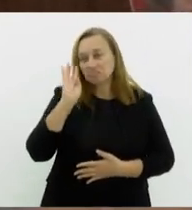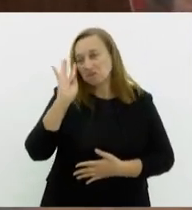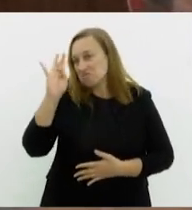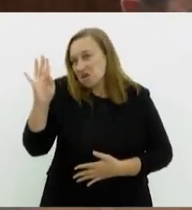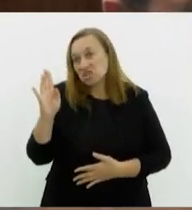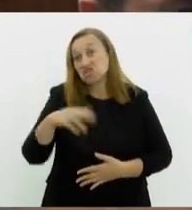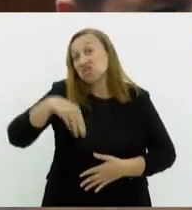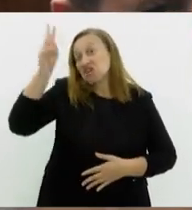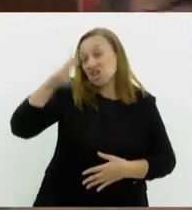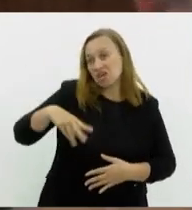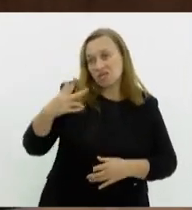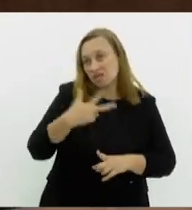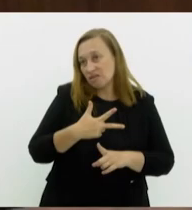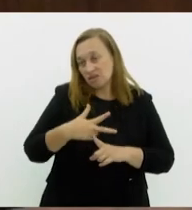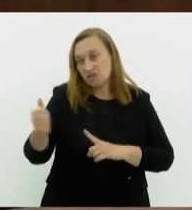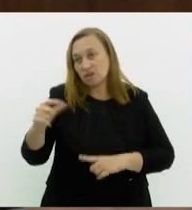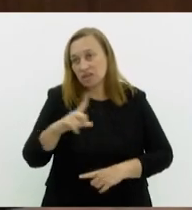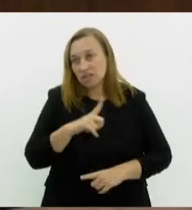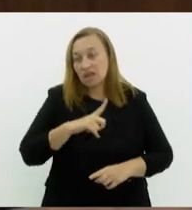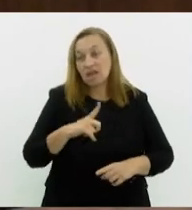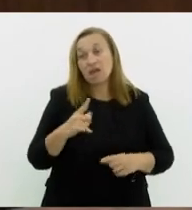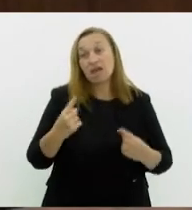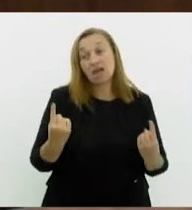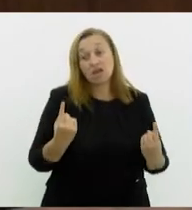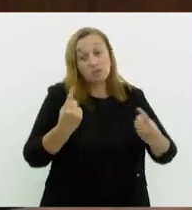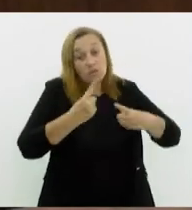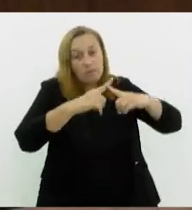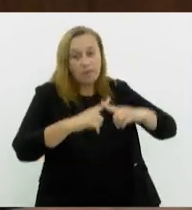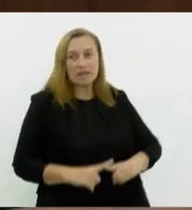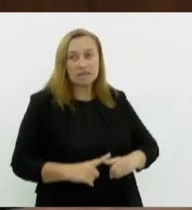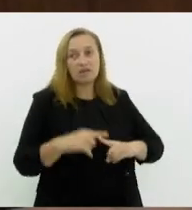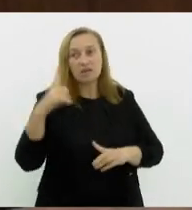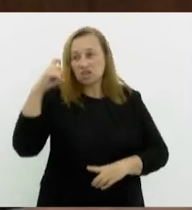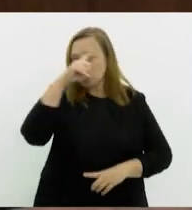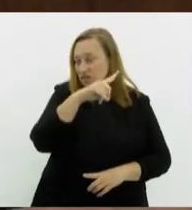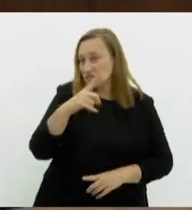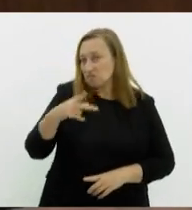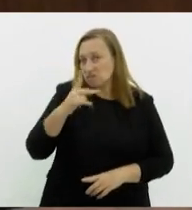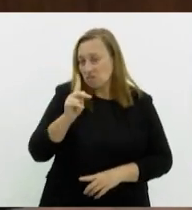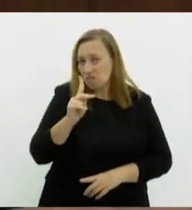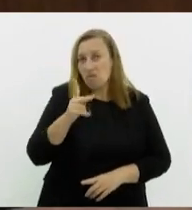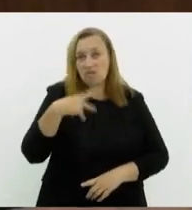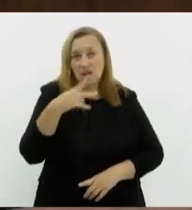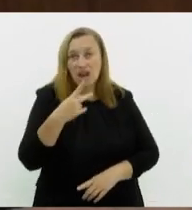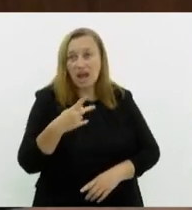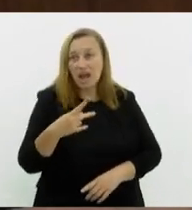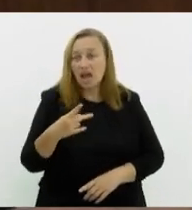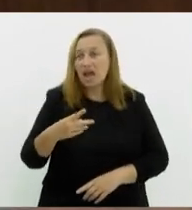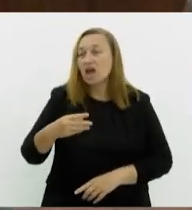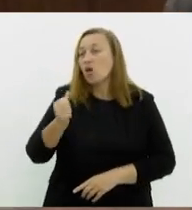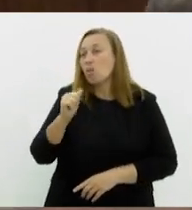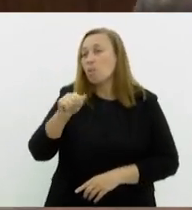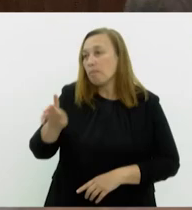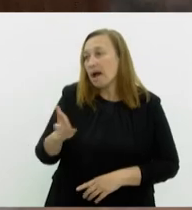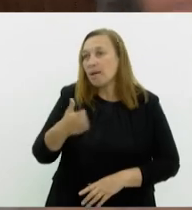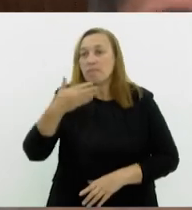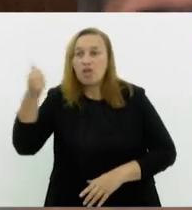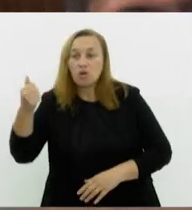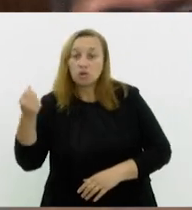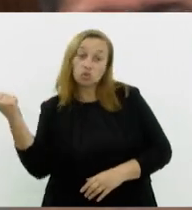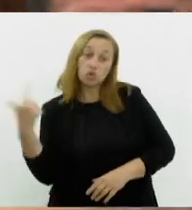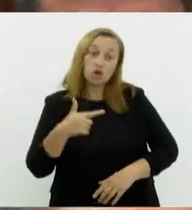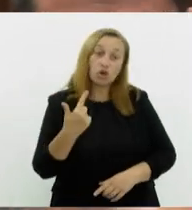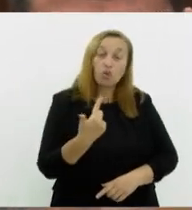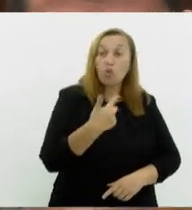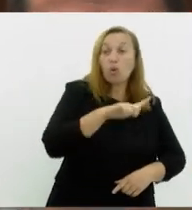de fato, o palio ali é duro. Não vou nem aqui levantar bandeiras para não deixar nenhum barzinho irritado, mas